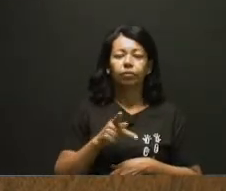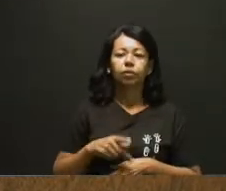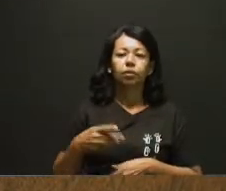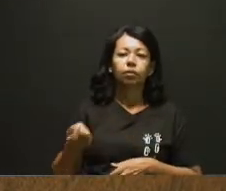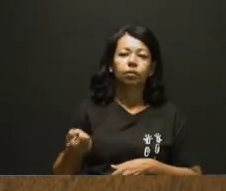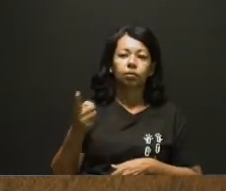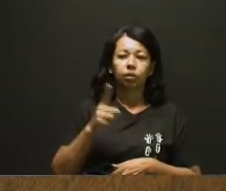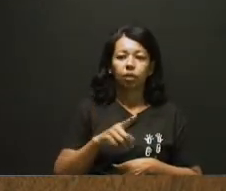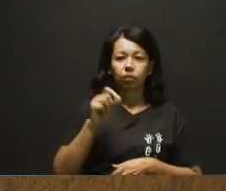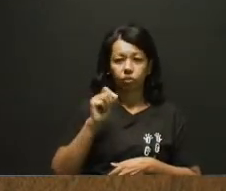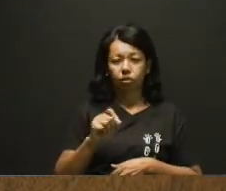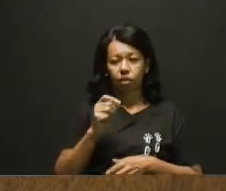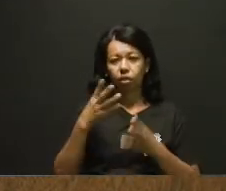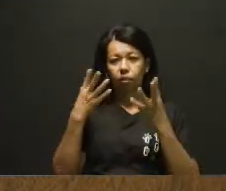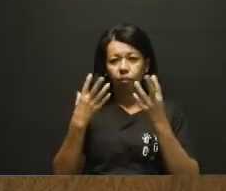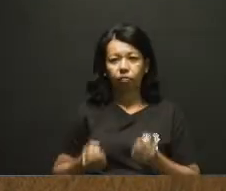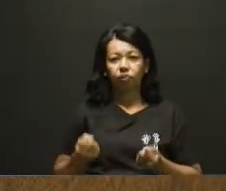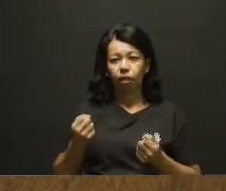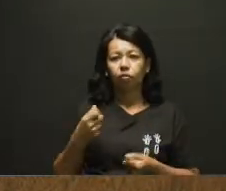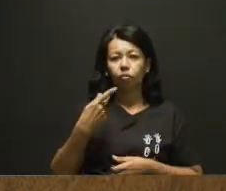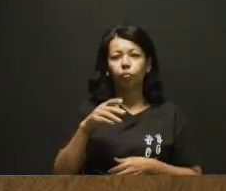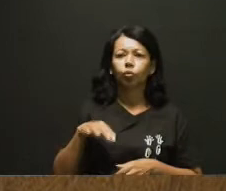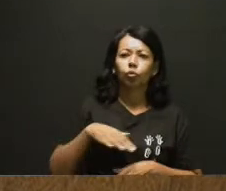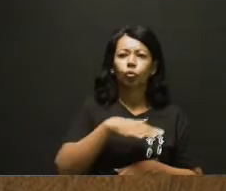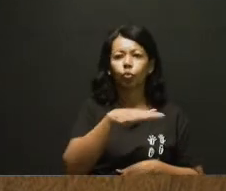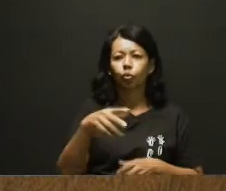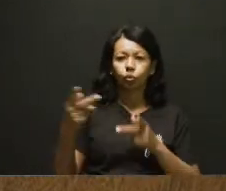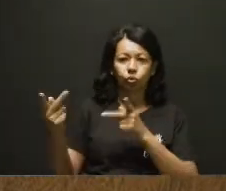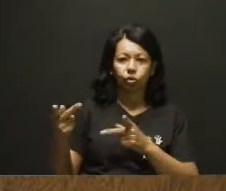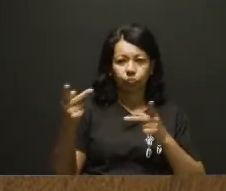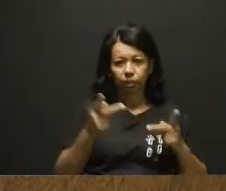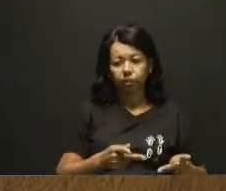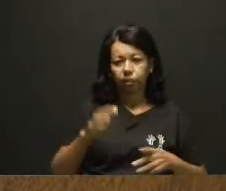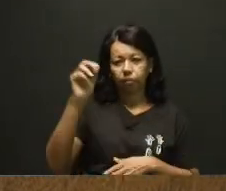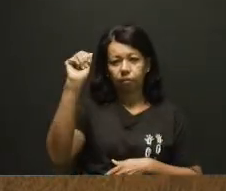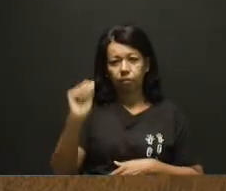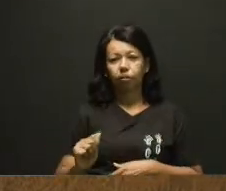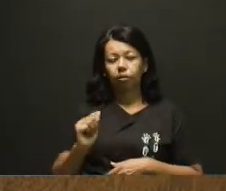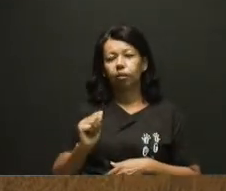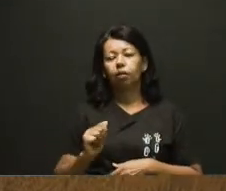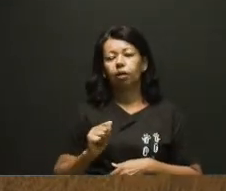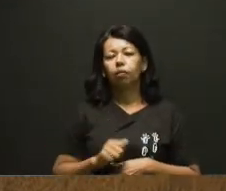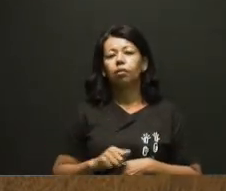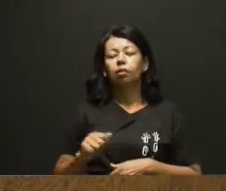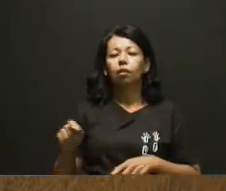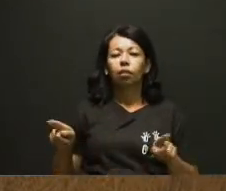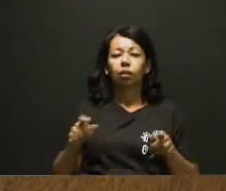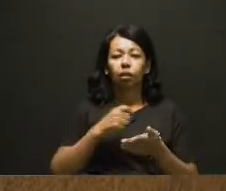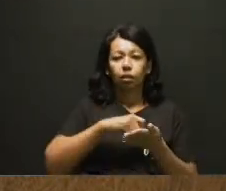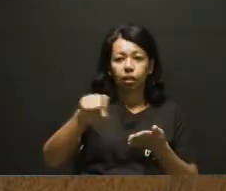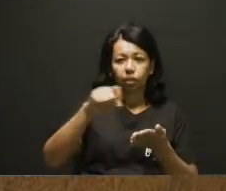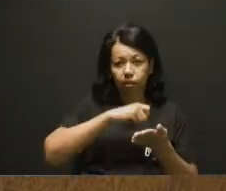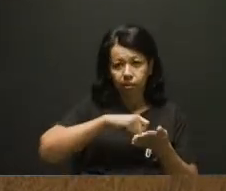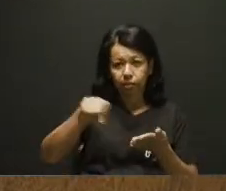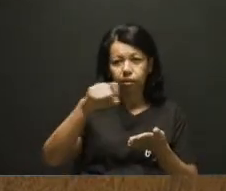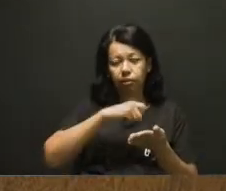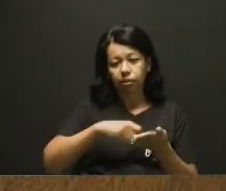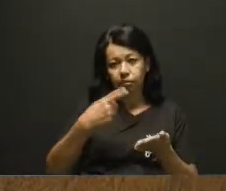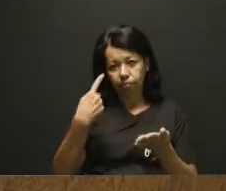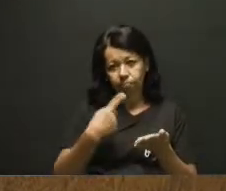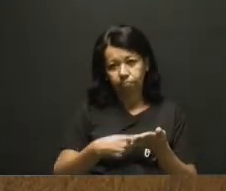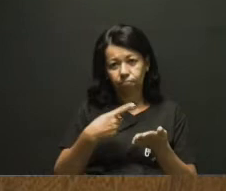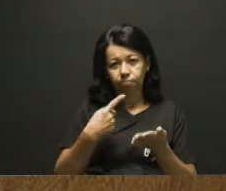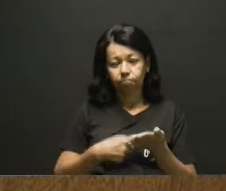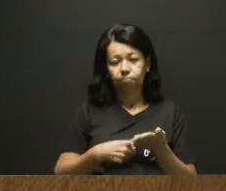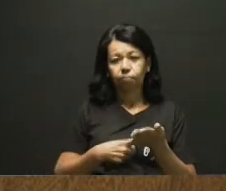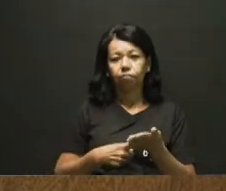plenárias e aprovado por ano em unanimidade pelas autoridades presentes que assinam este termo e